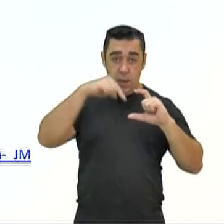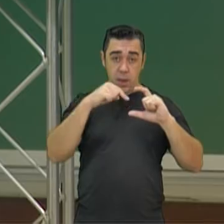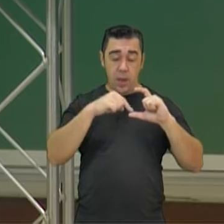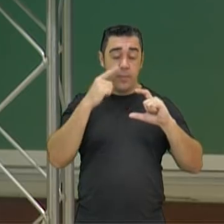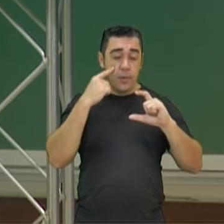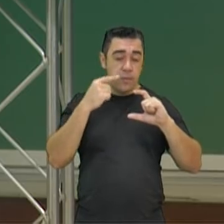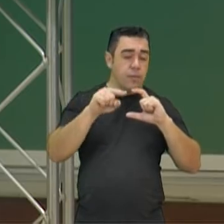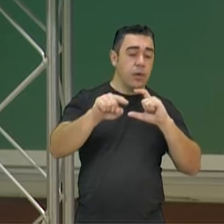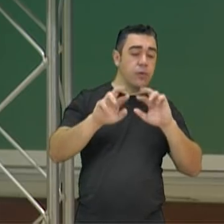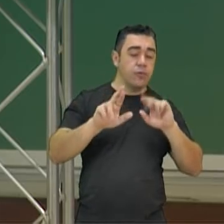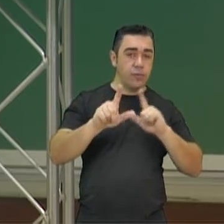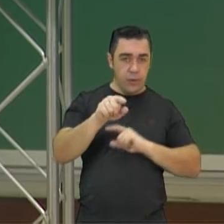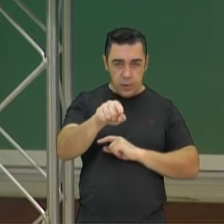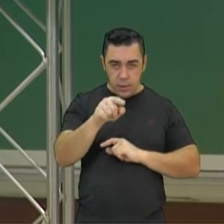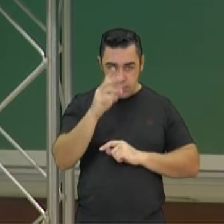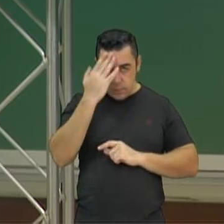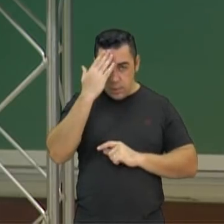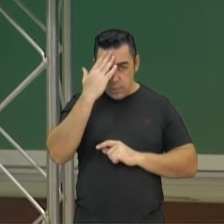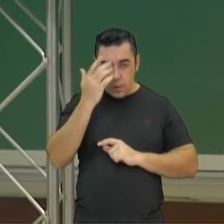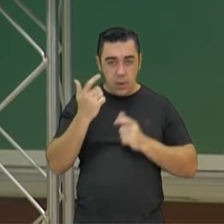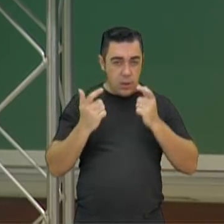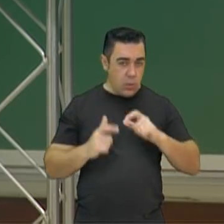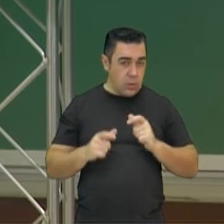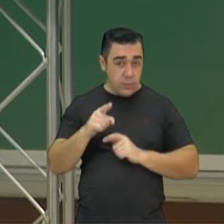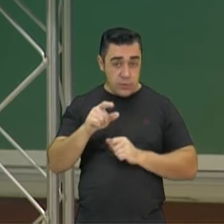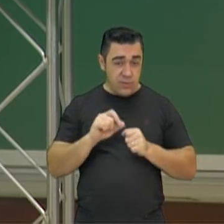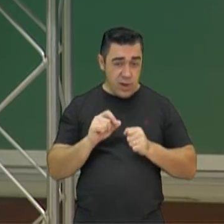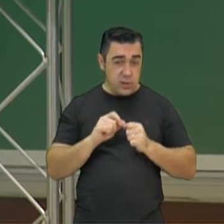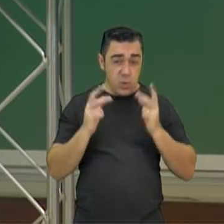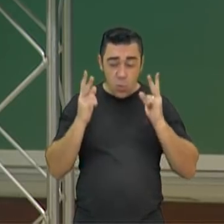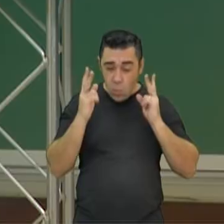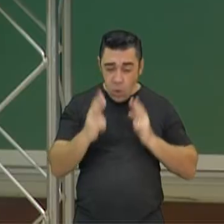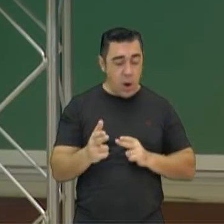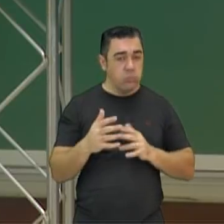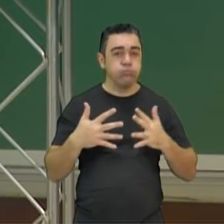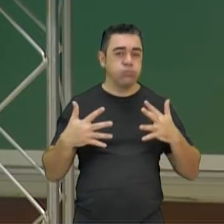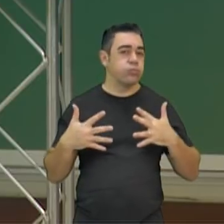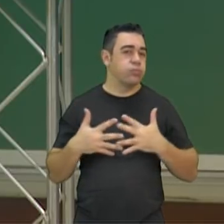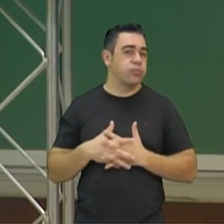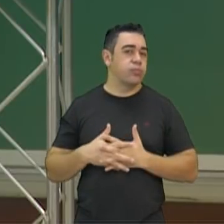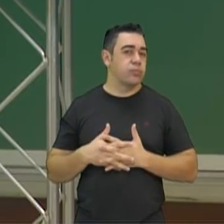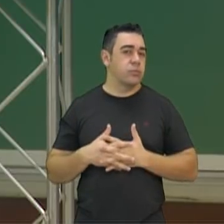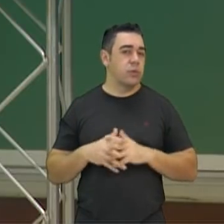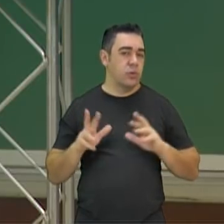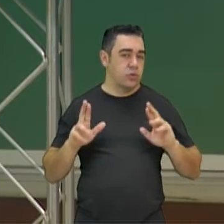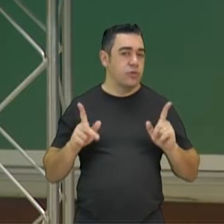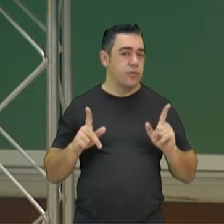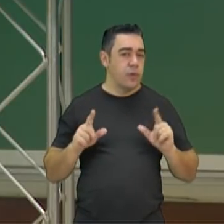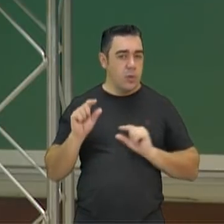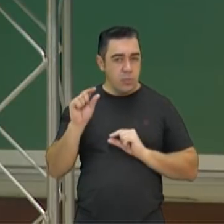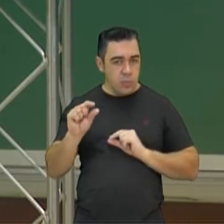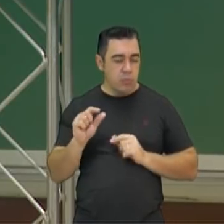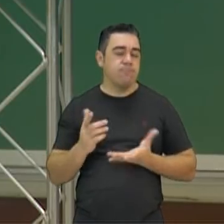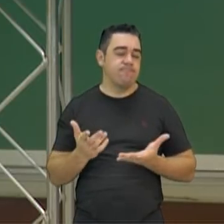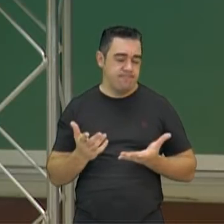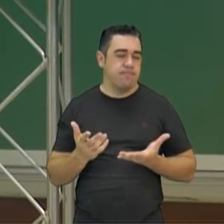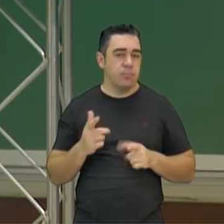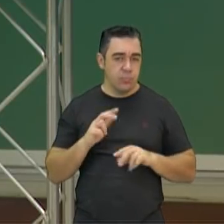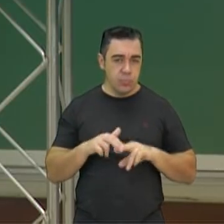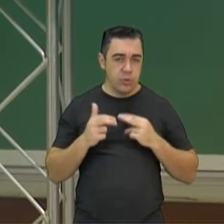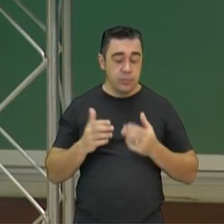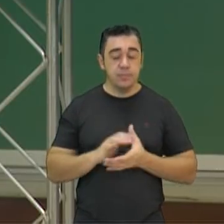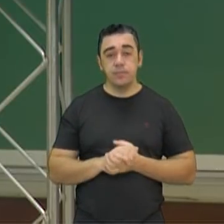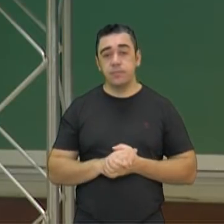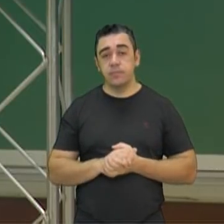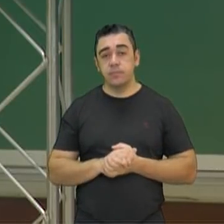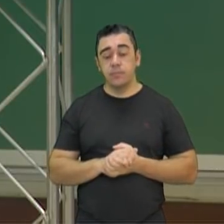você diferenciar as peças. Então, se você faz do mesmo tamanho, muito parecido, você se confunde. Então, ele é diferente um pouquinho, já justamente por isso. E